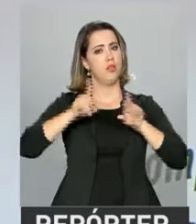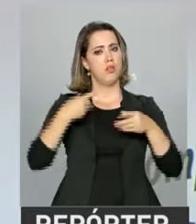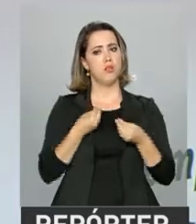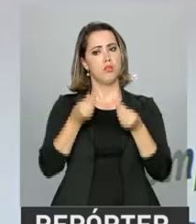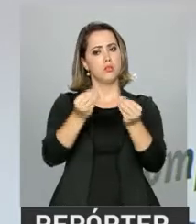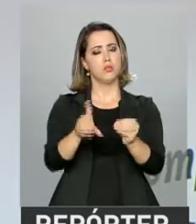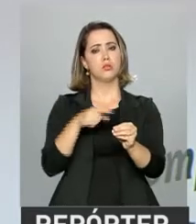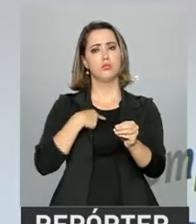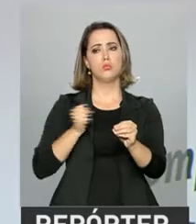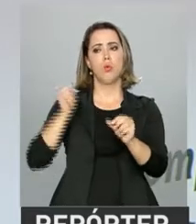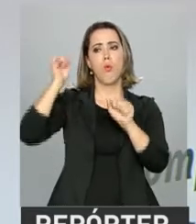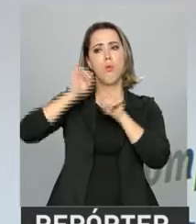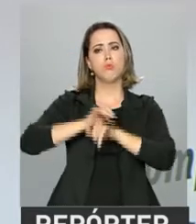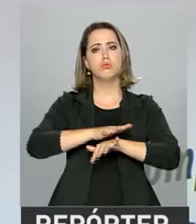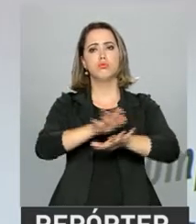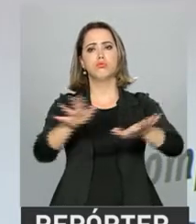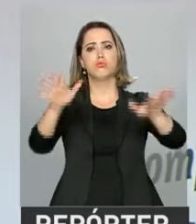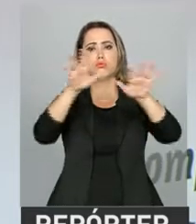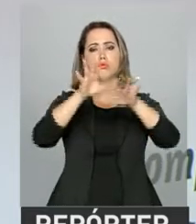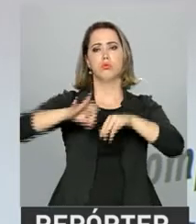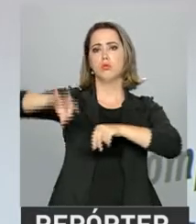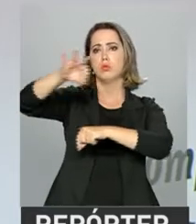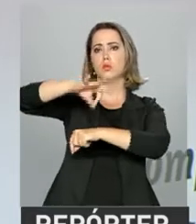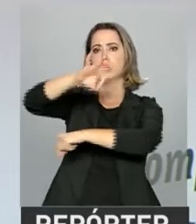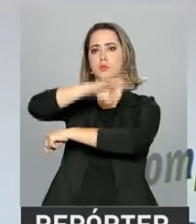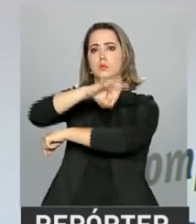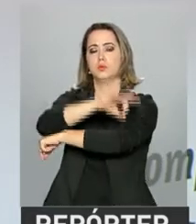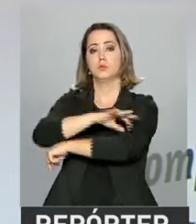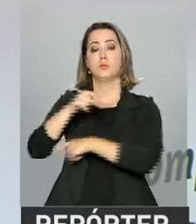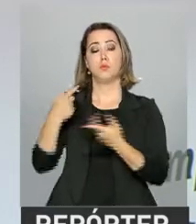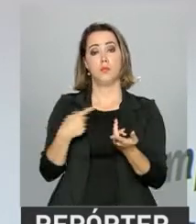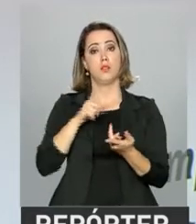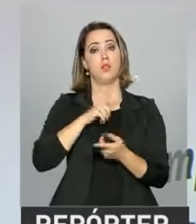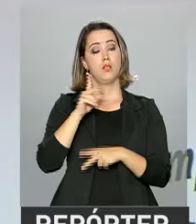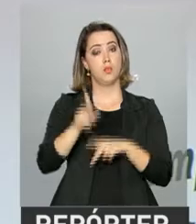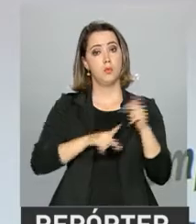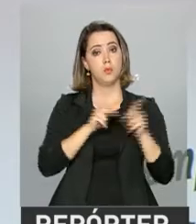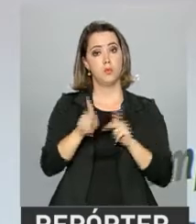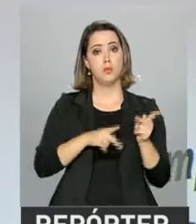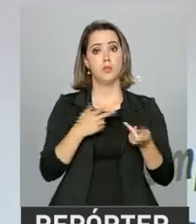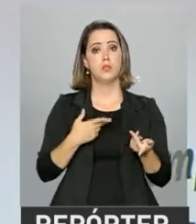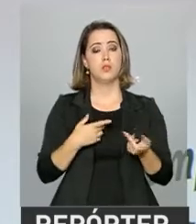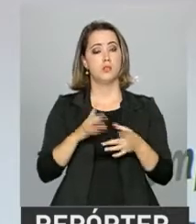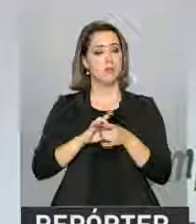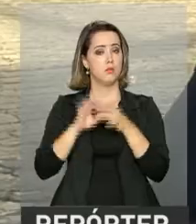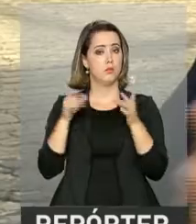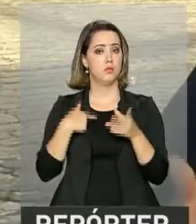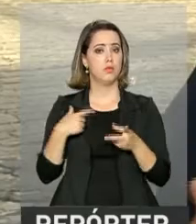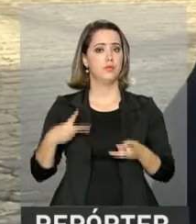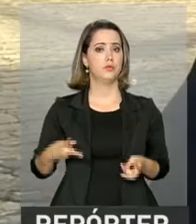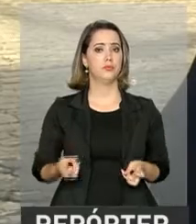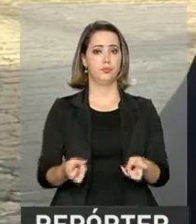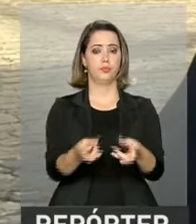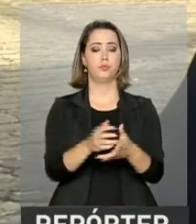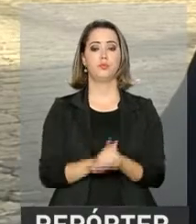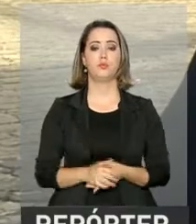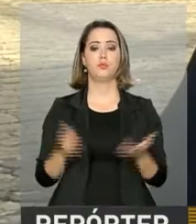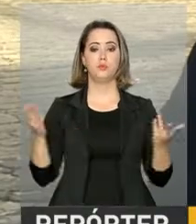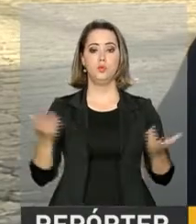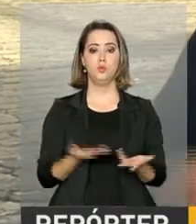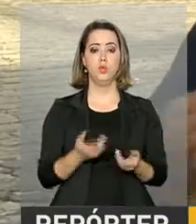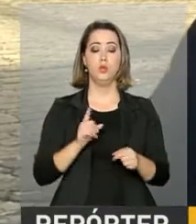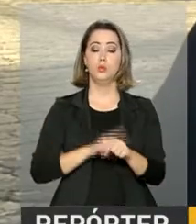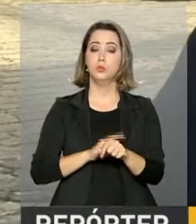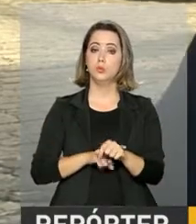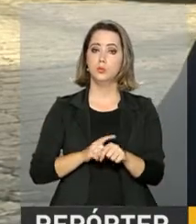soltando os mosquitos na natureza, a gente vai ter uma população de mosquitos que vão estar imunes aos vírus. Esse é o momento em que a equipe faz